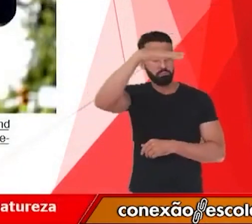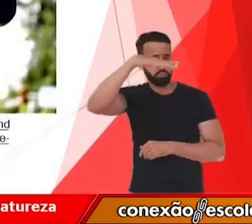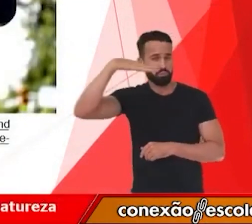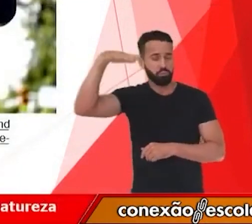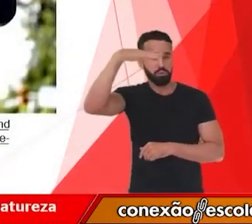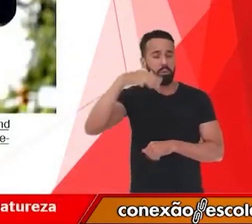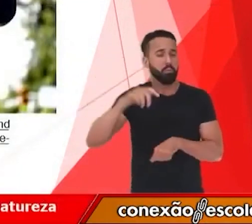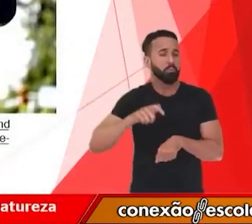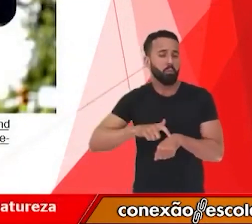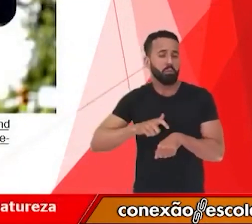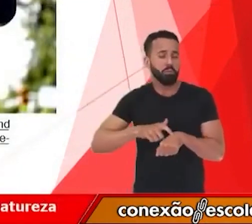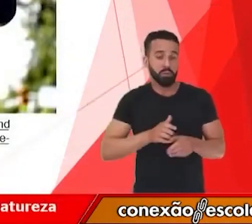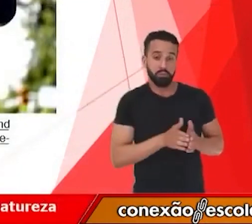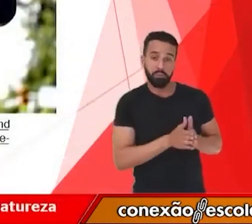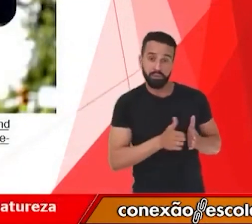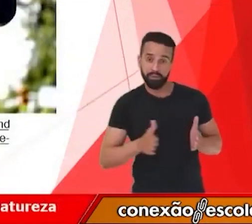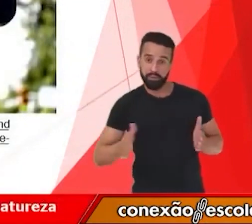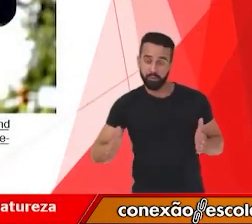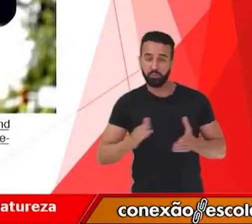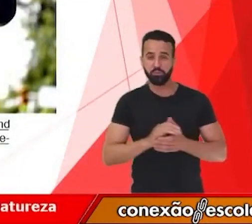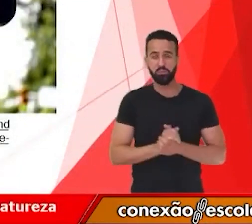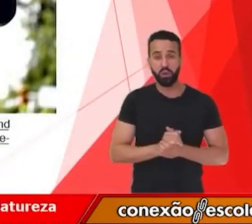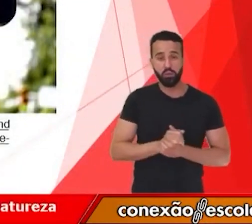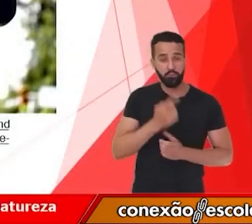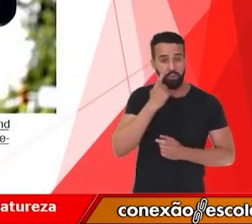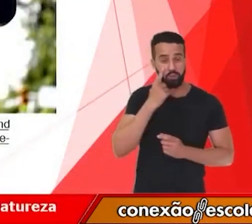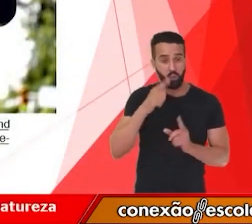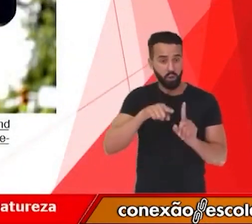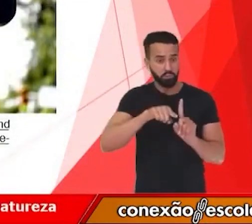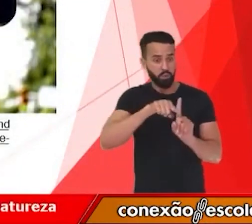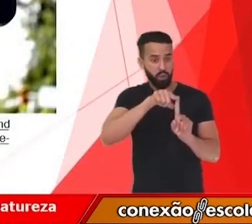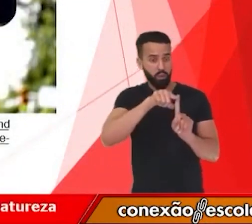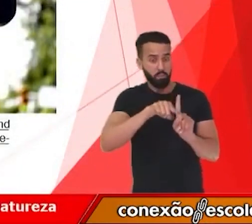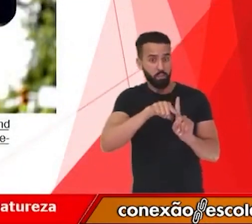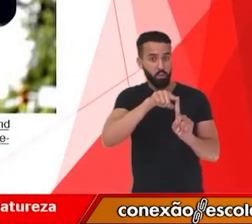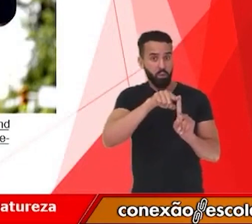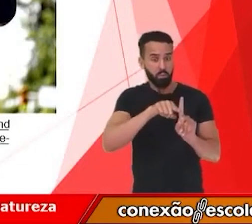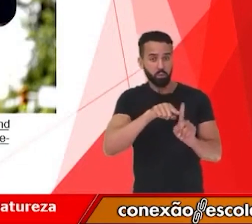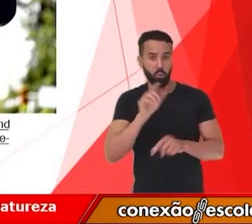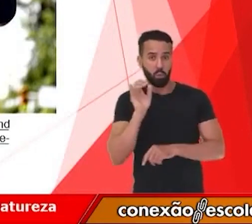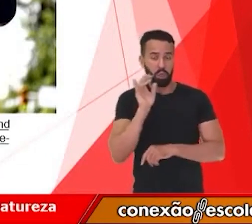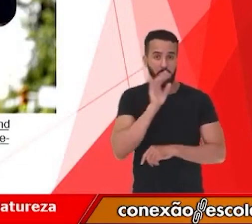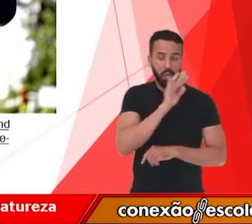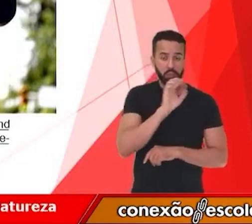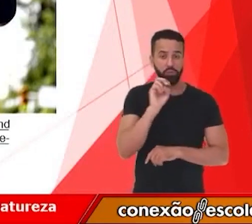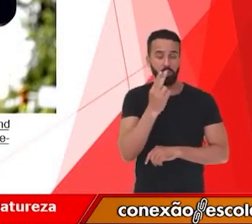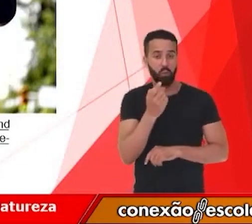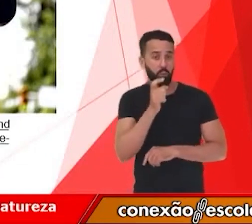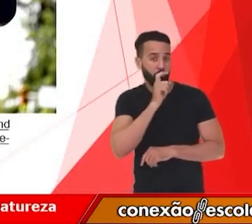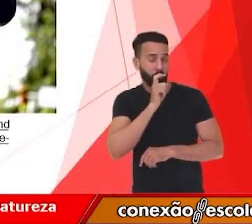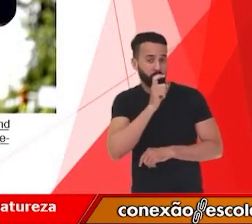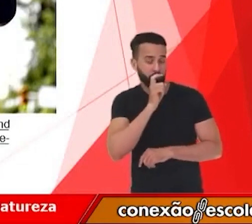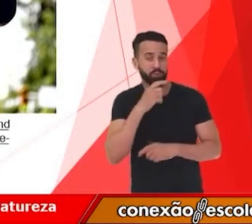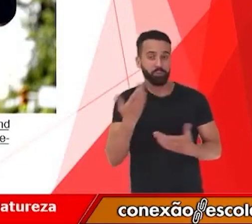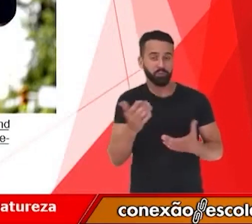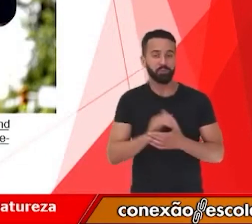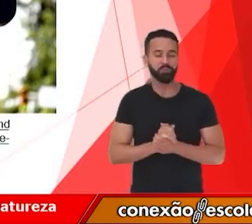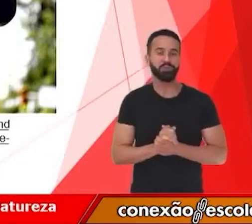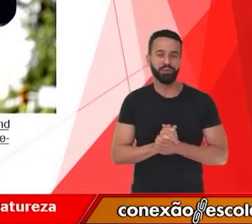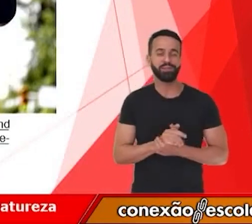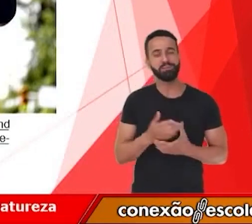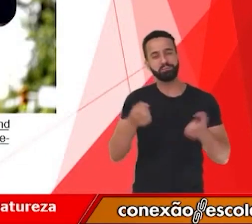momento, então, quando eu olho lá para o termômetro e vejo uma determinada temperatura, eu estou falando sobre